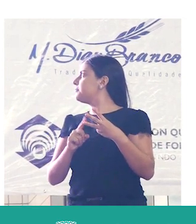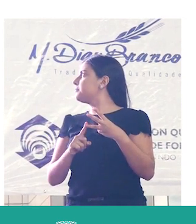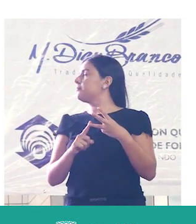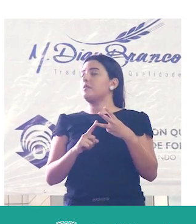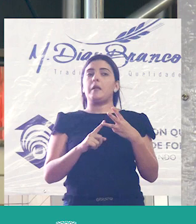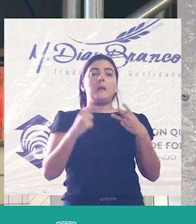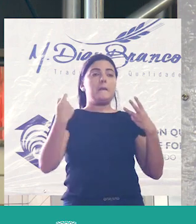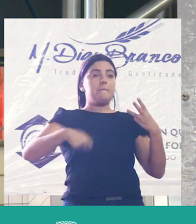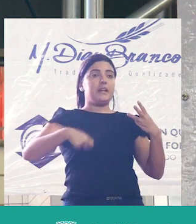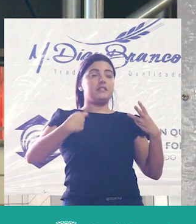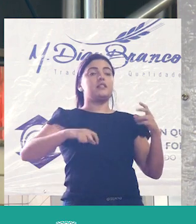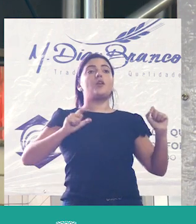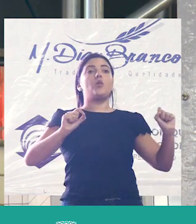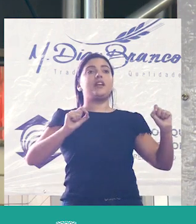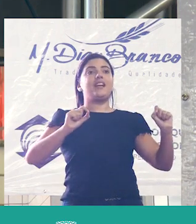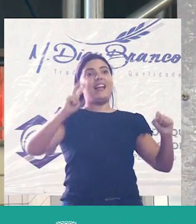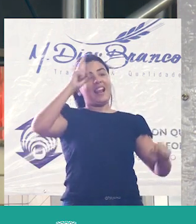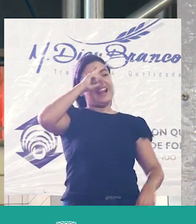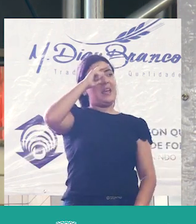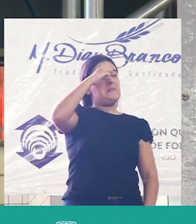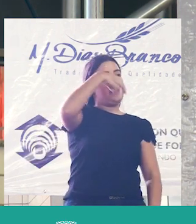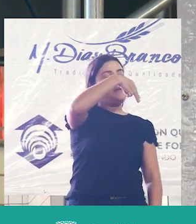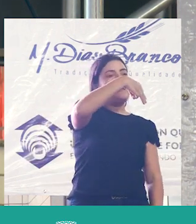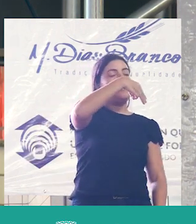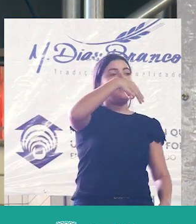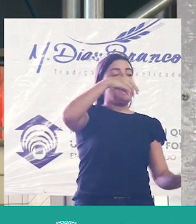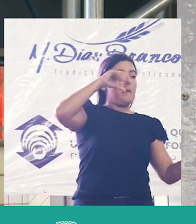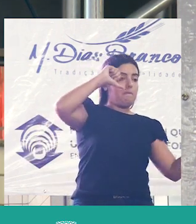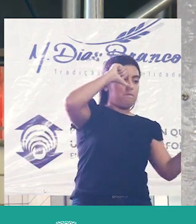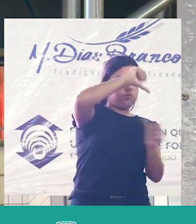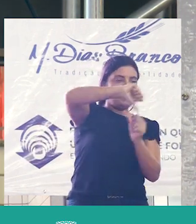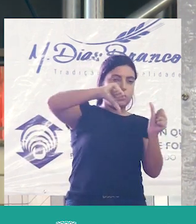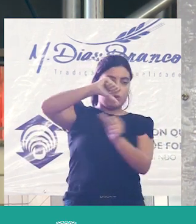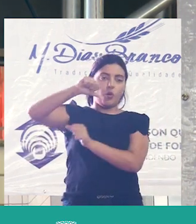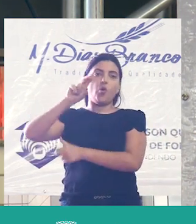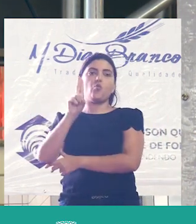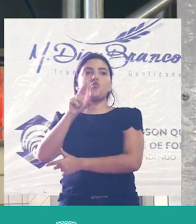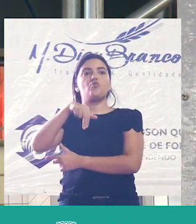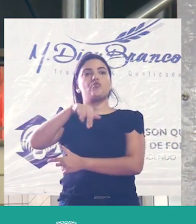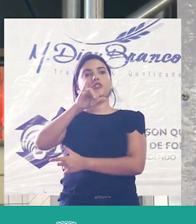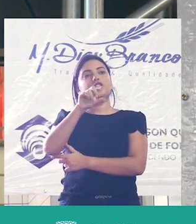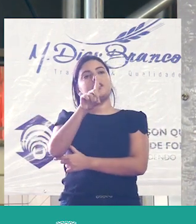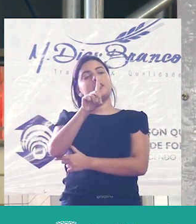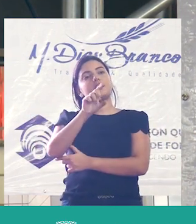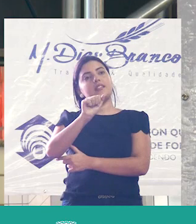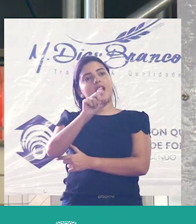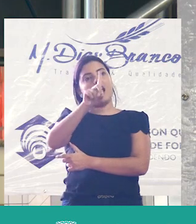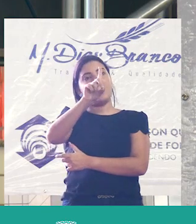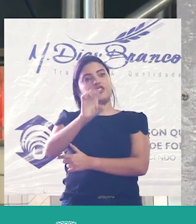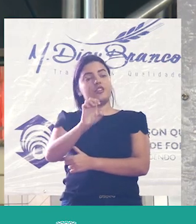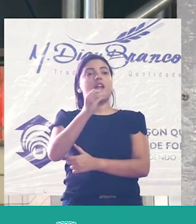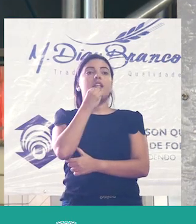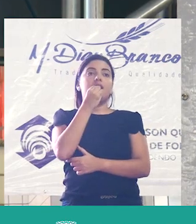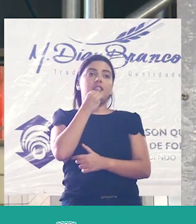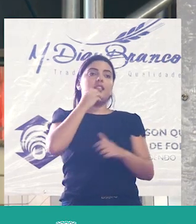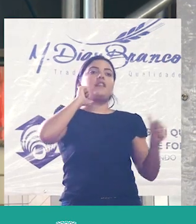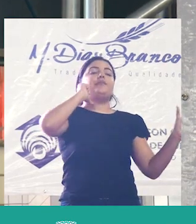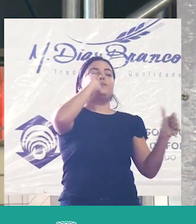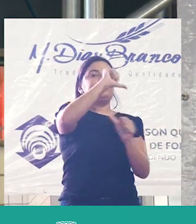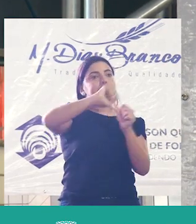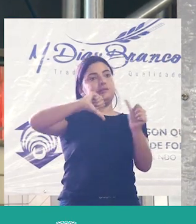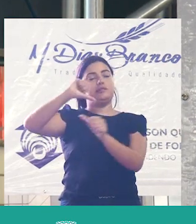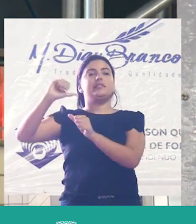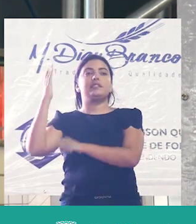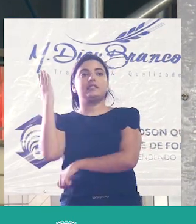saber converter unidades. Trabalha-se muito aqui com as unidades, e você vai ter que saber converter unidades.